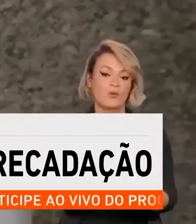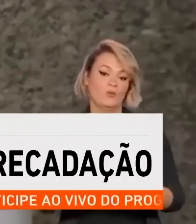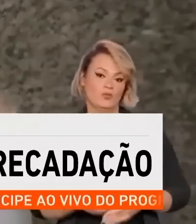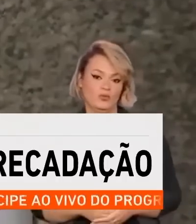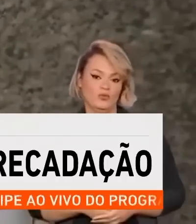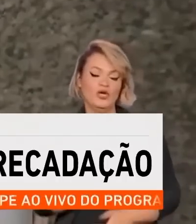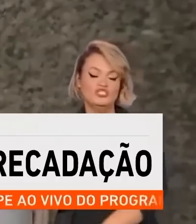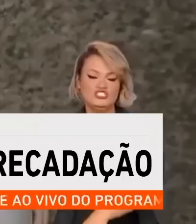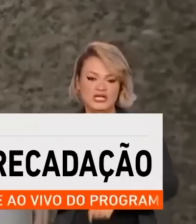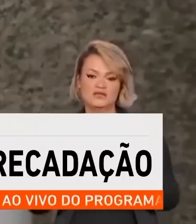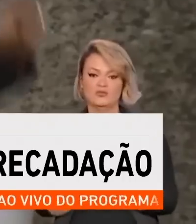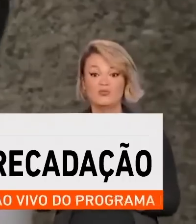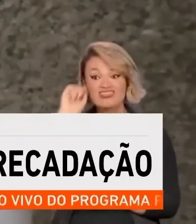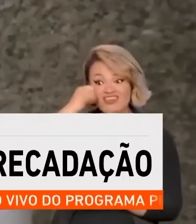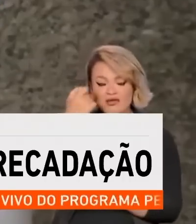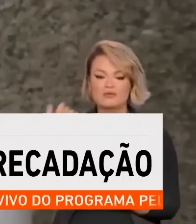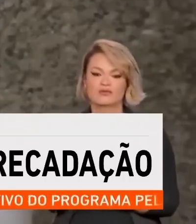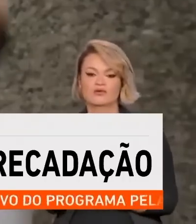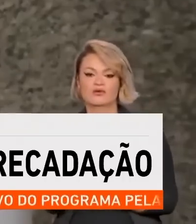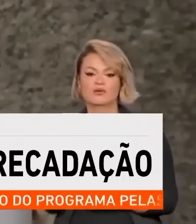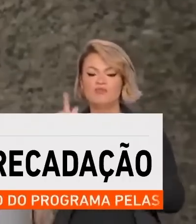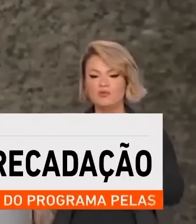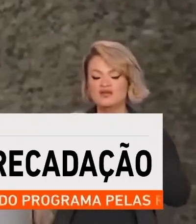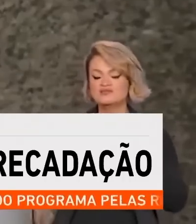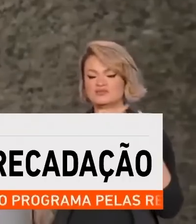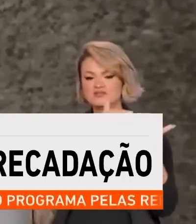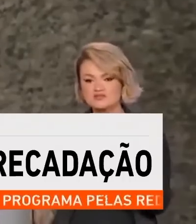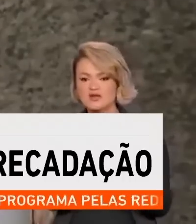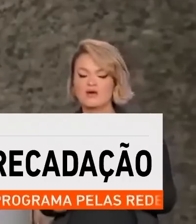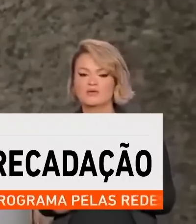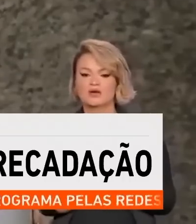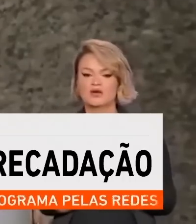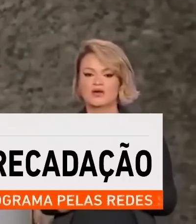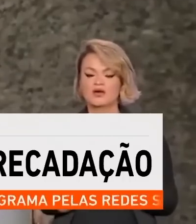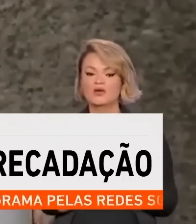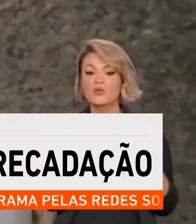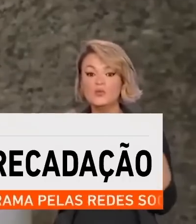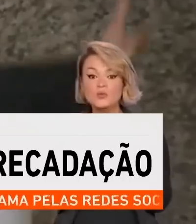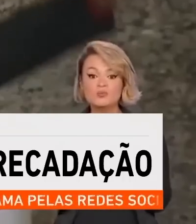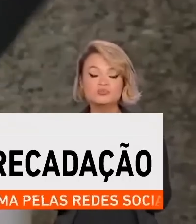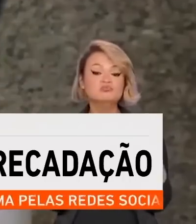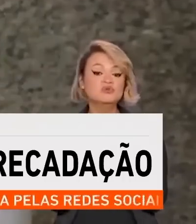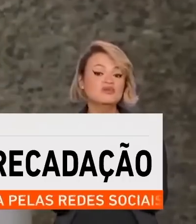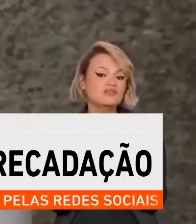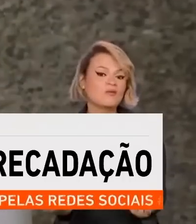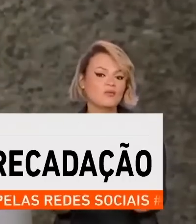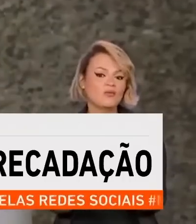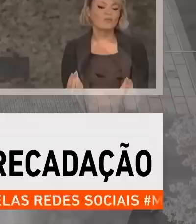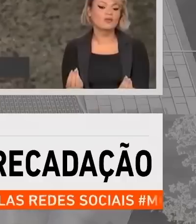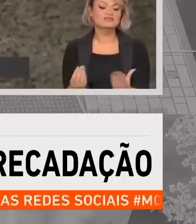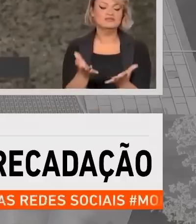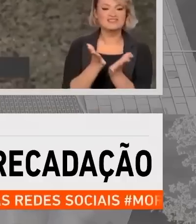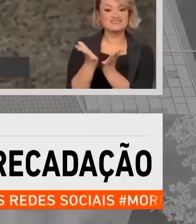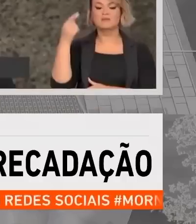2024, o governo espera obter 7 bilhões de reais só com taxação. E aí,